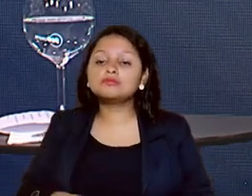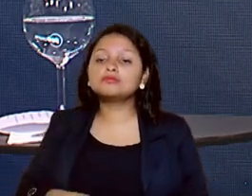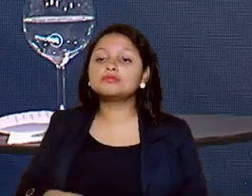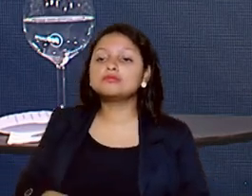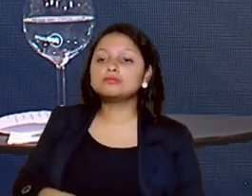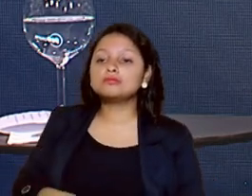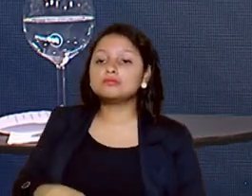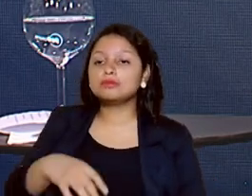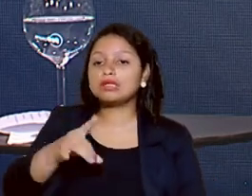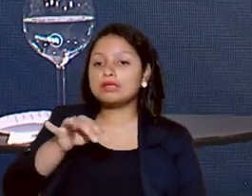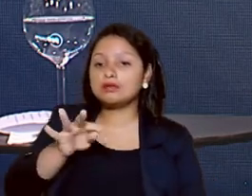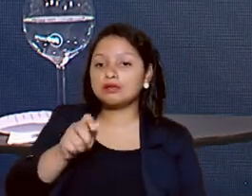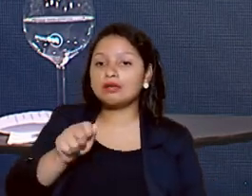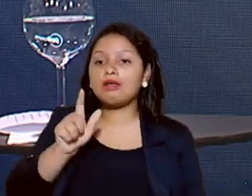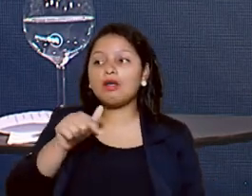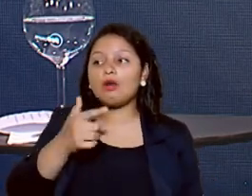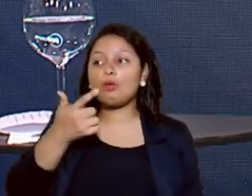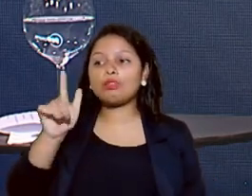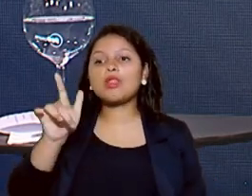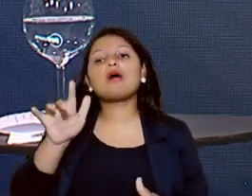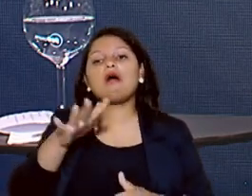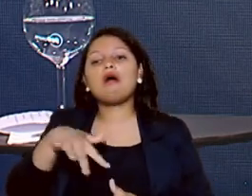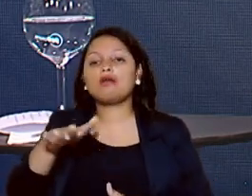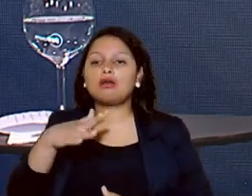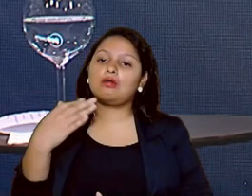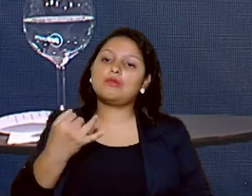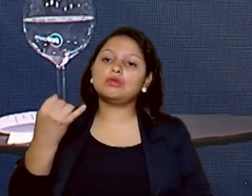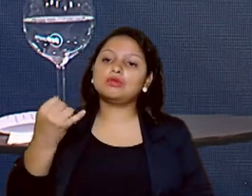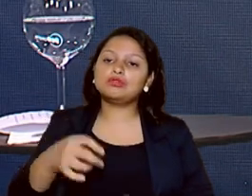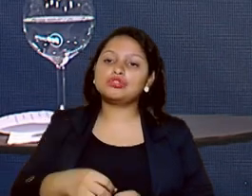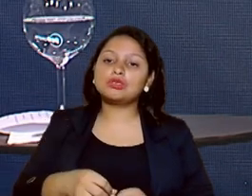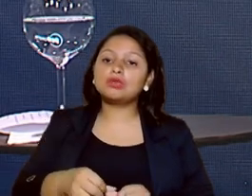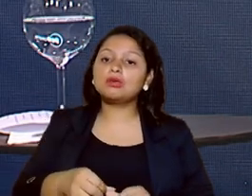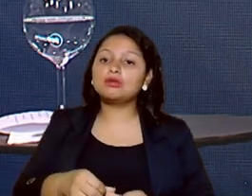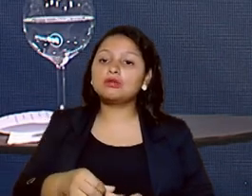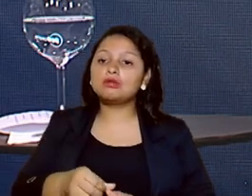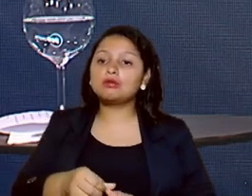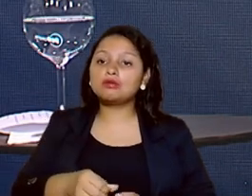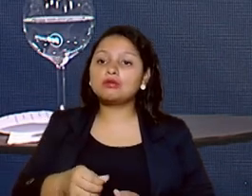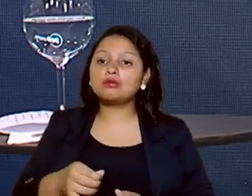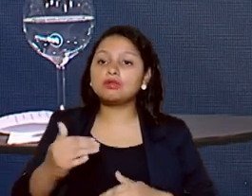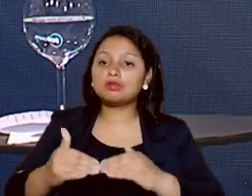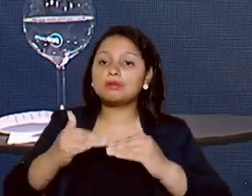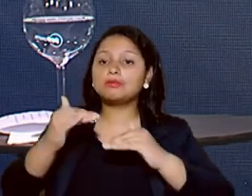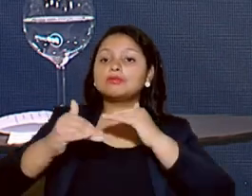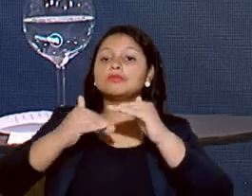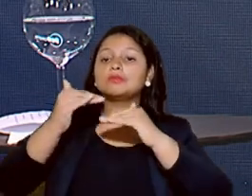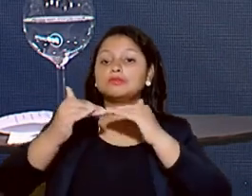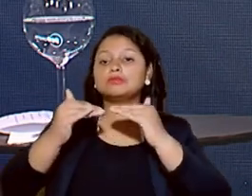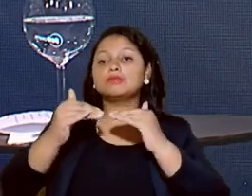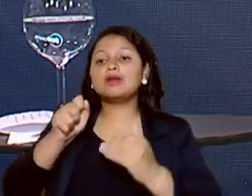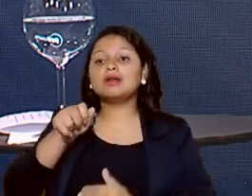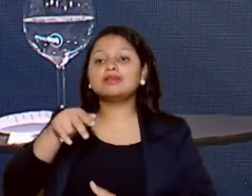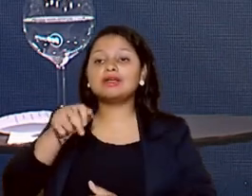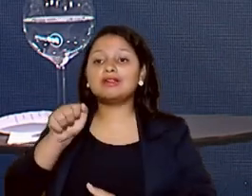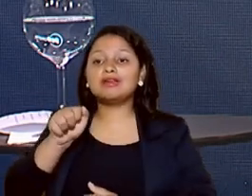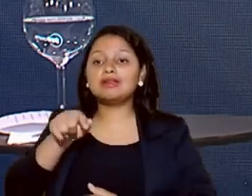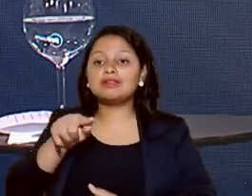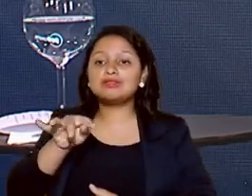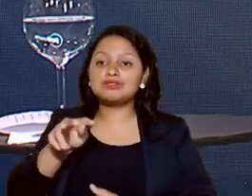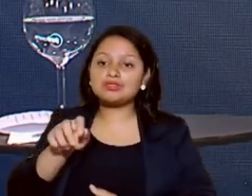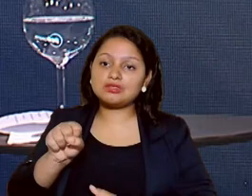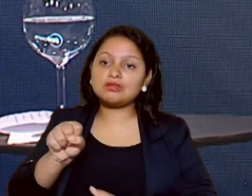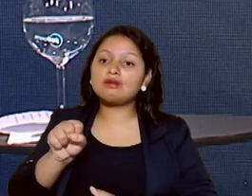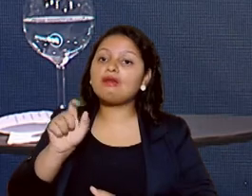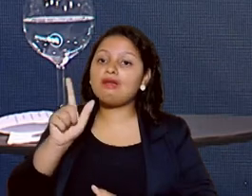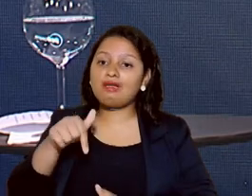um outro negócio importante porque o que se avançou no mundo em analíticos e deita é uma revolução tão